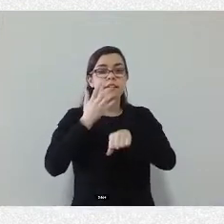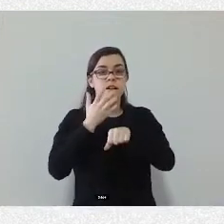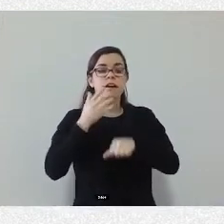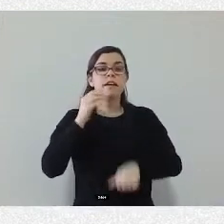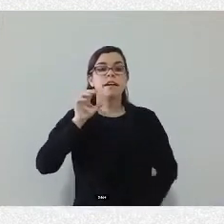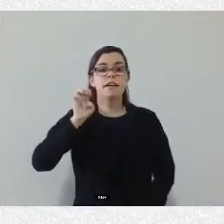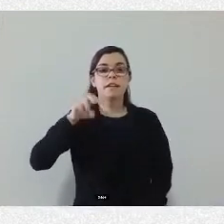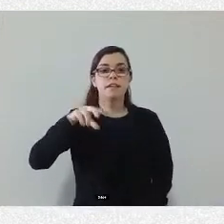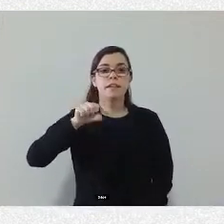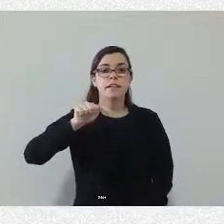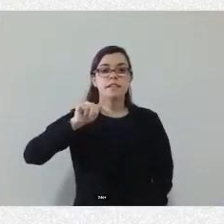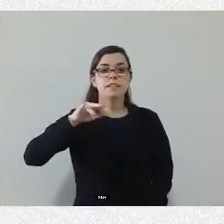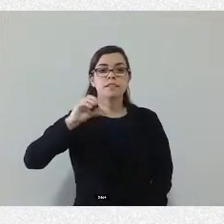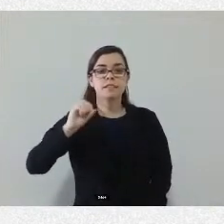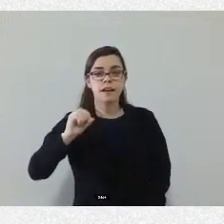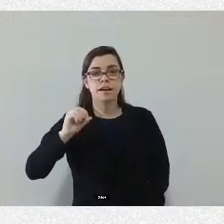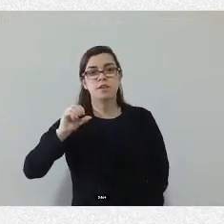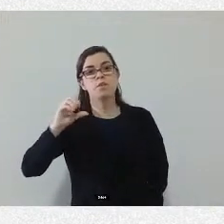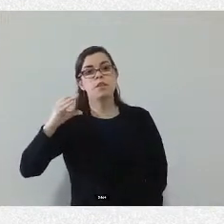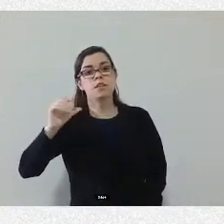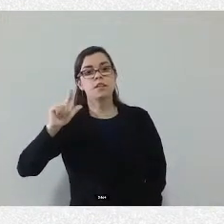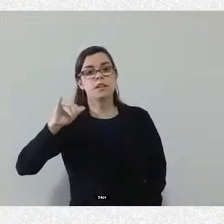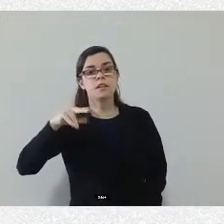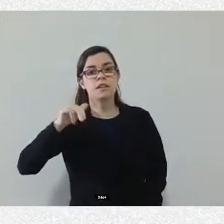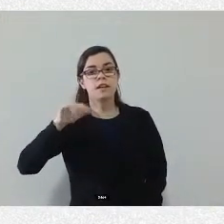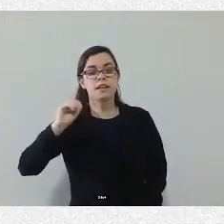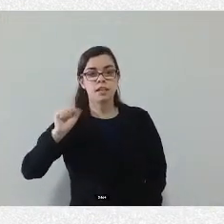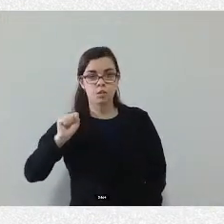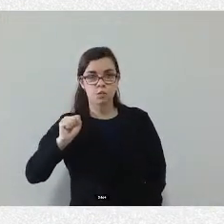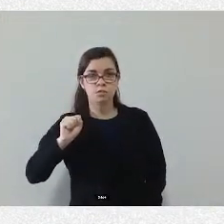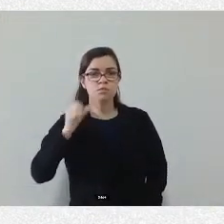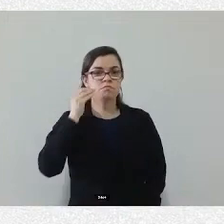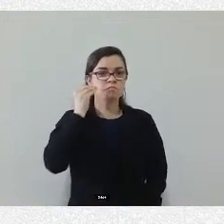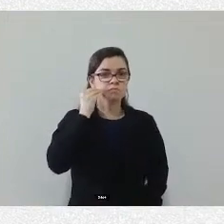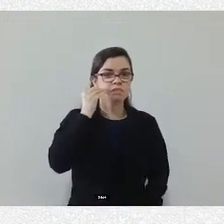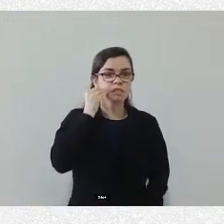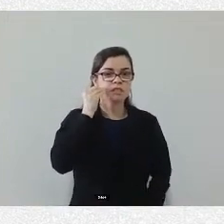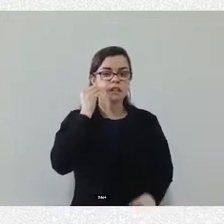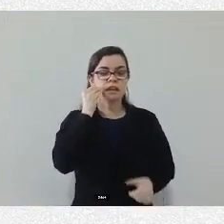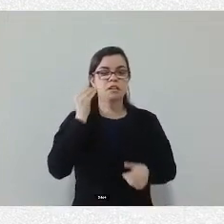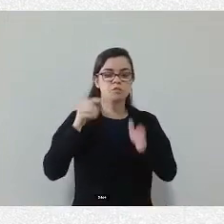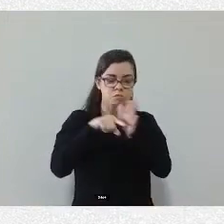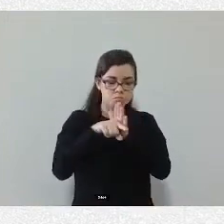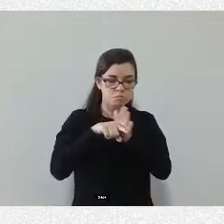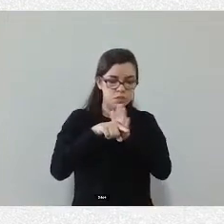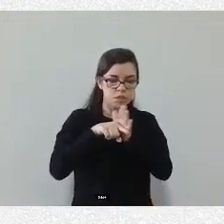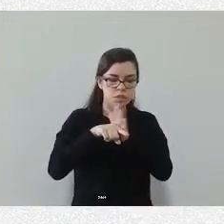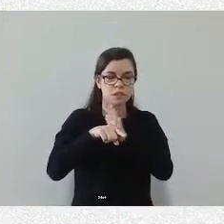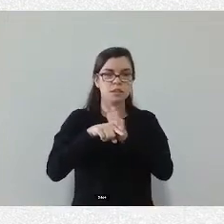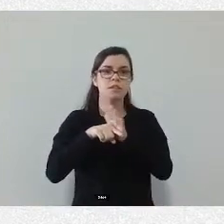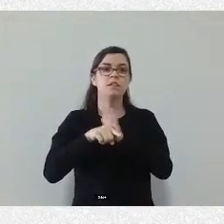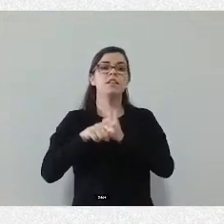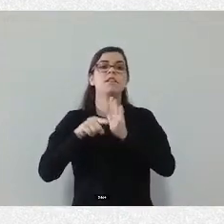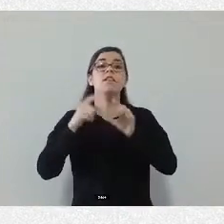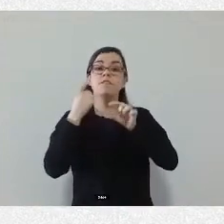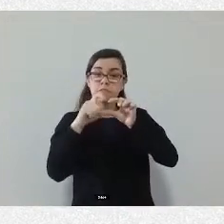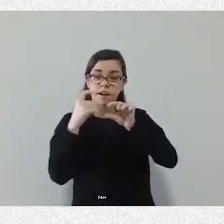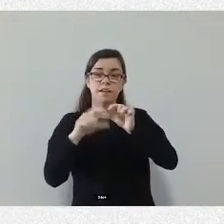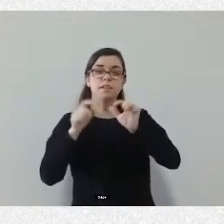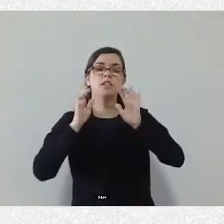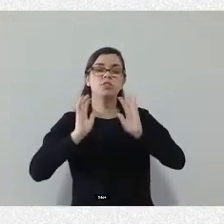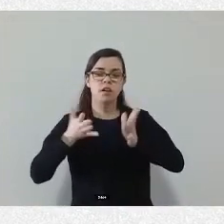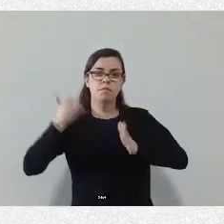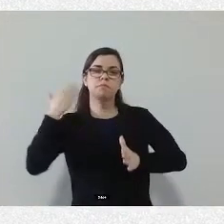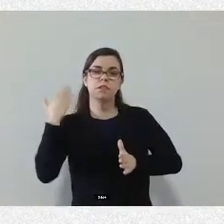como um processo pelo qual a vacina da Pfizer já passou, inclusive. Contudo, esses estudos, eles